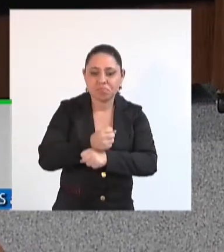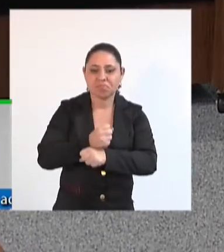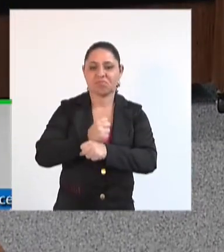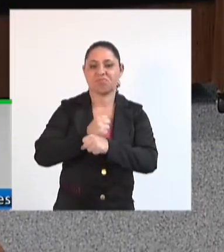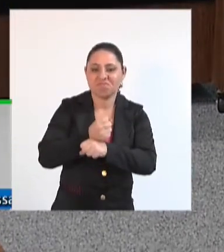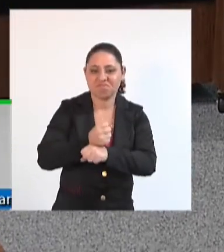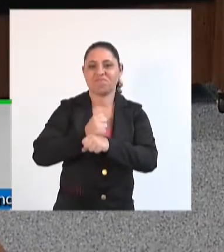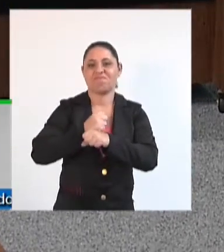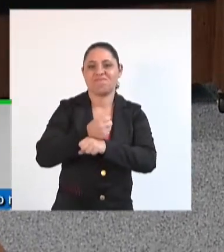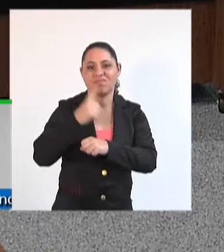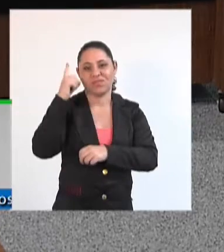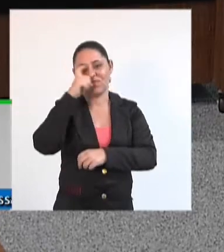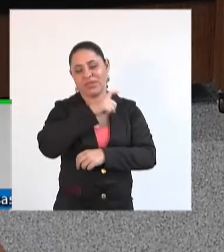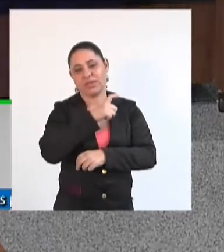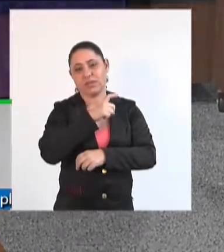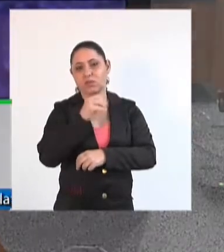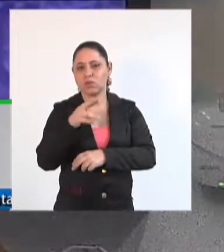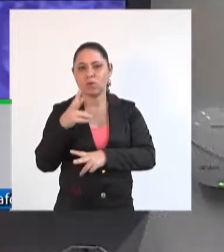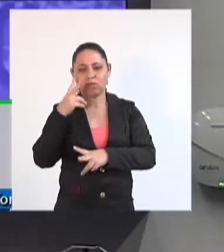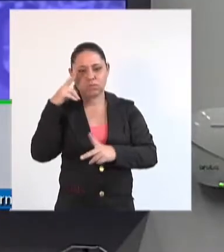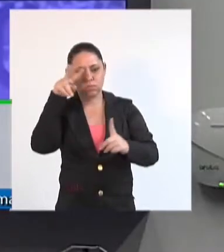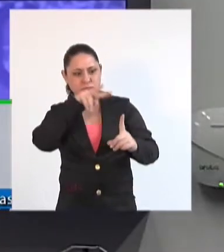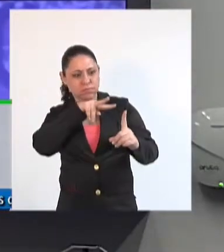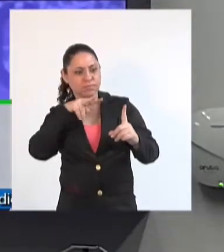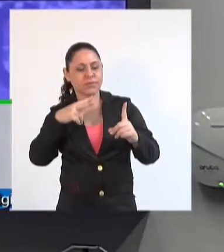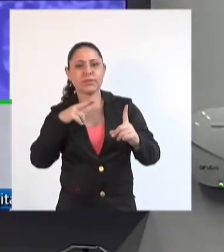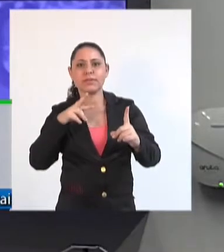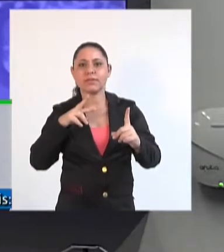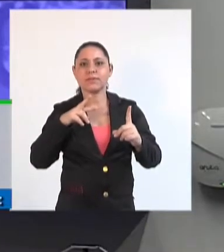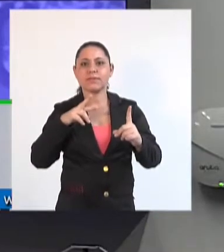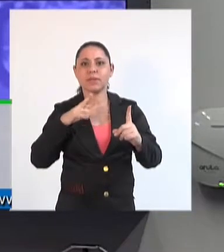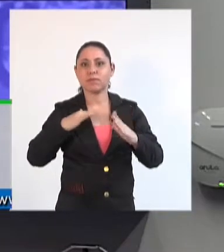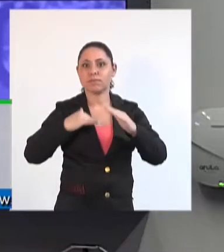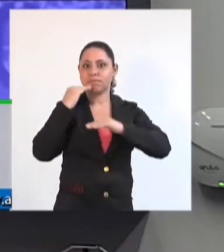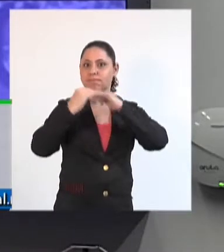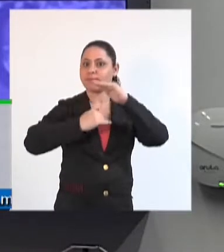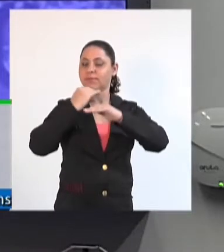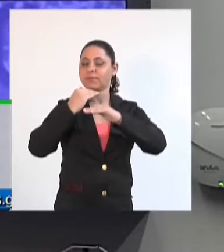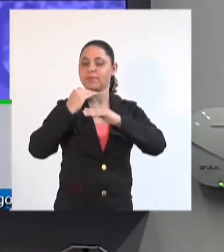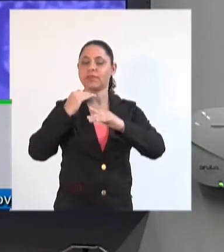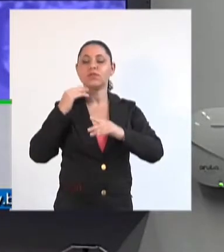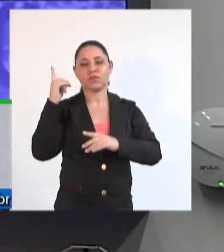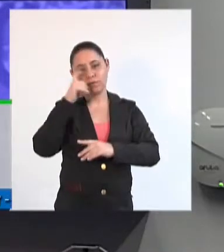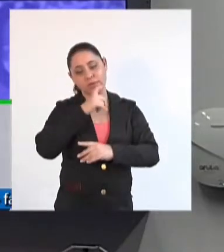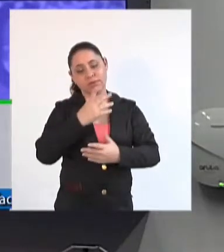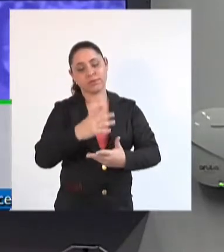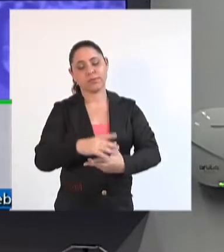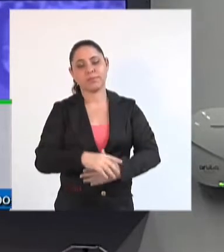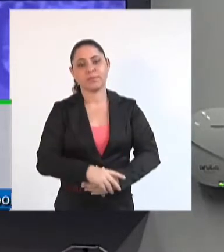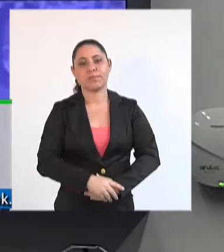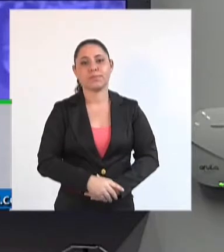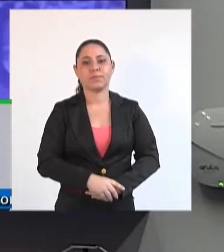quando, se a gente não tiver esse olhar, a gente vai continuar ainda nessa encruzilhada.